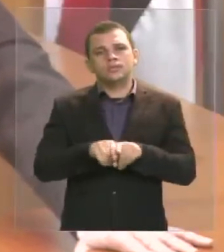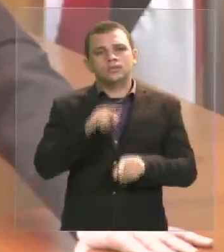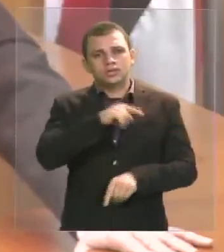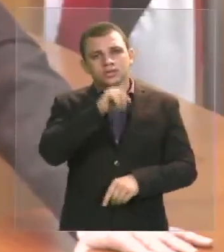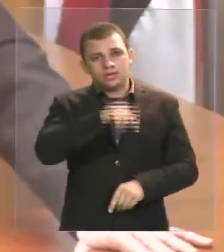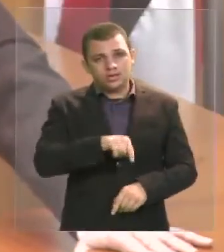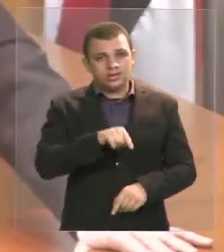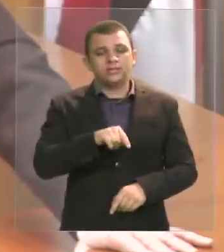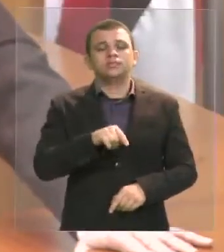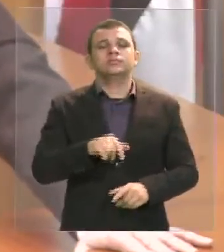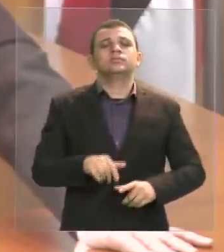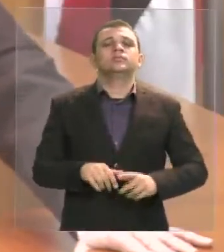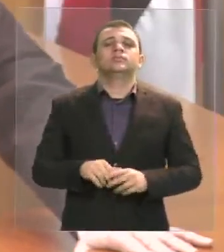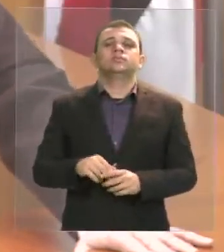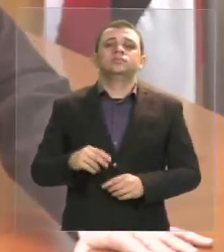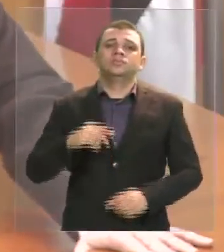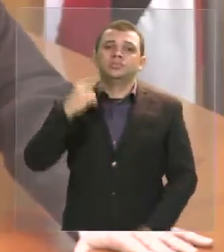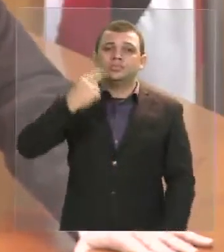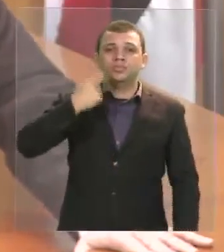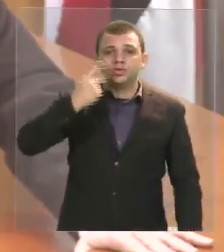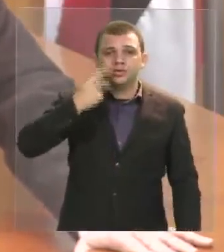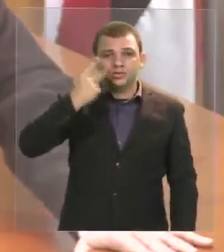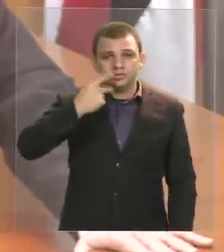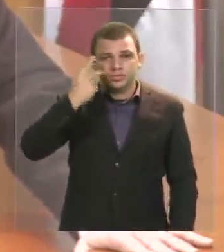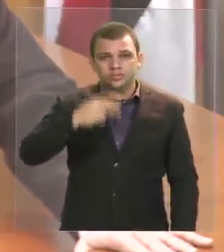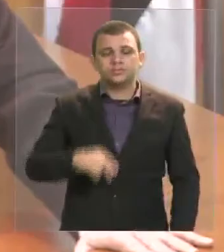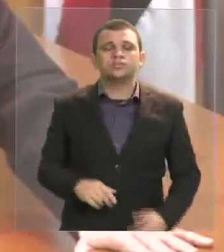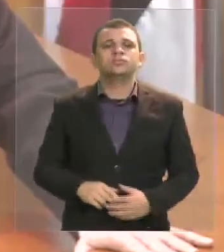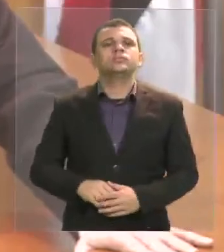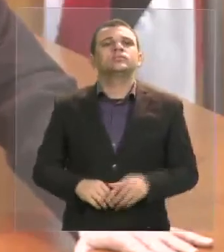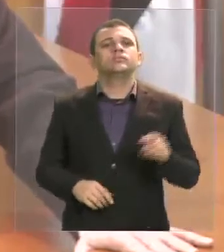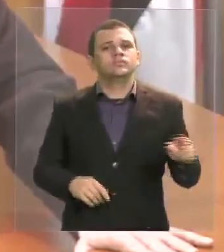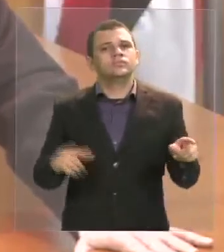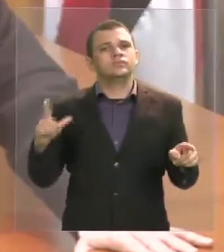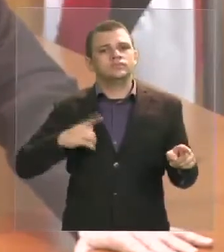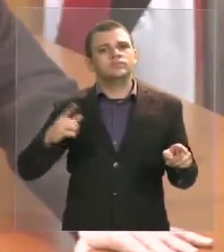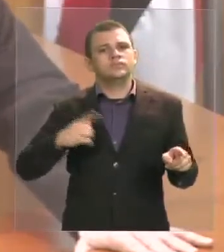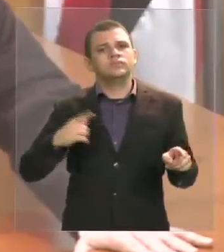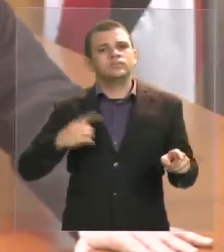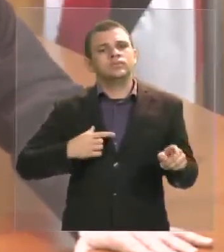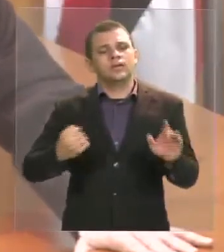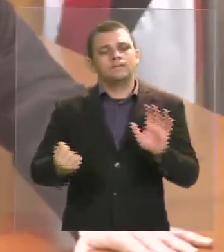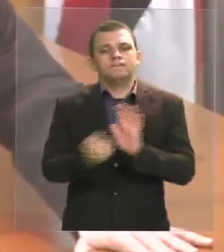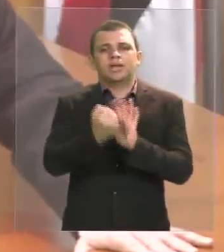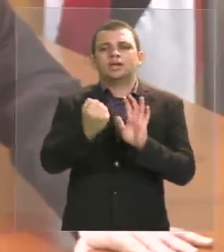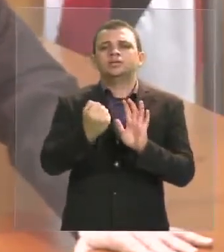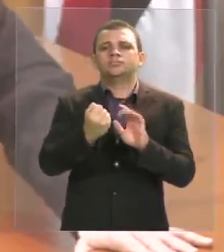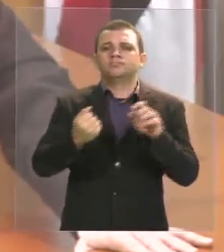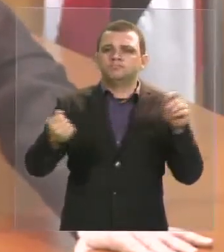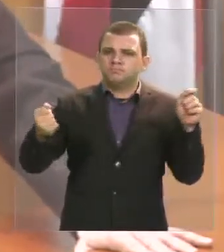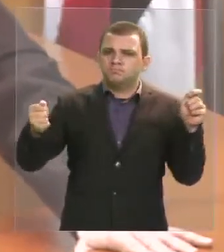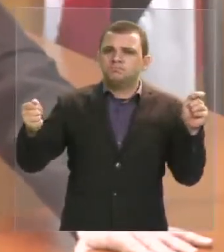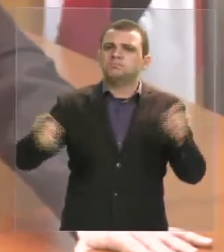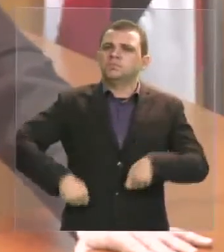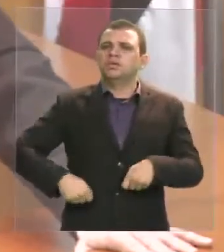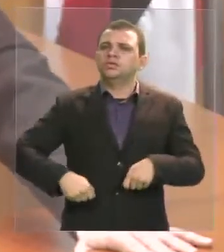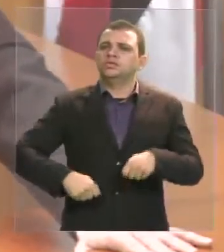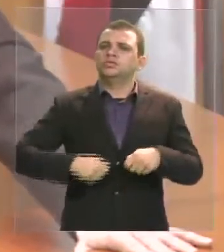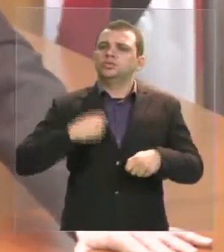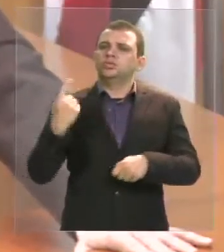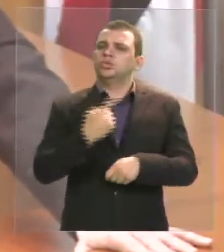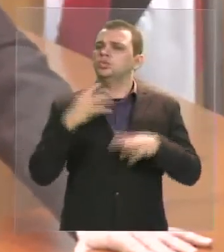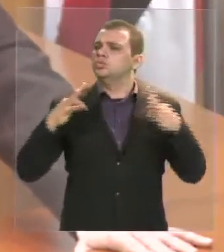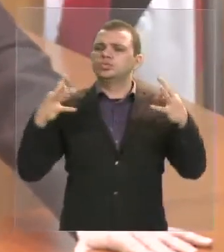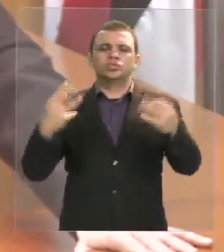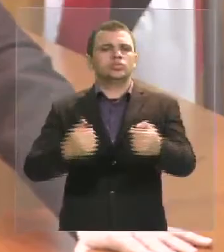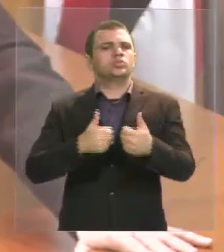político, deixou um legado digno de ser seguido por todos nós.